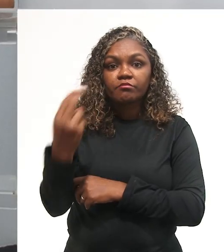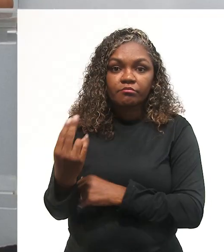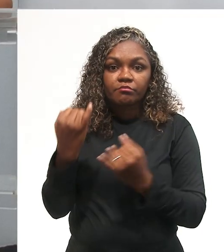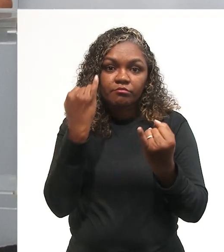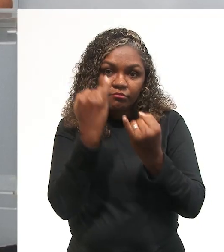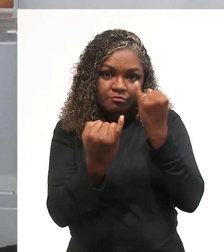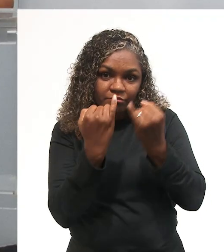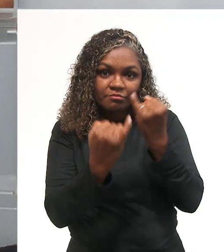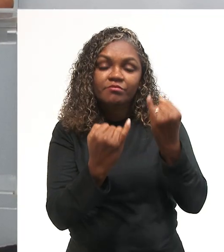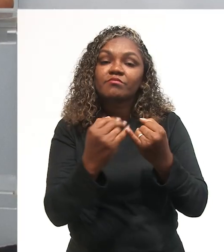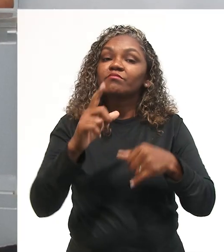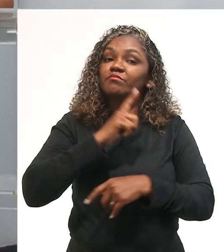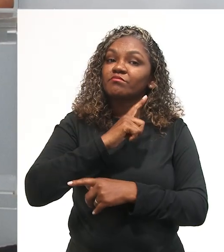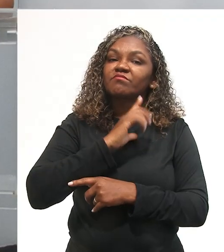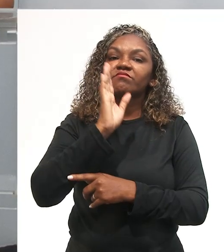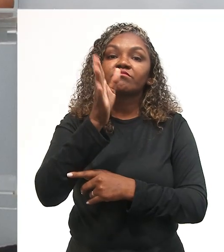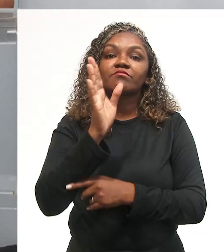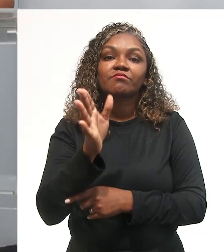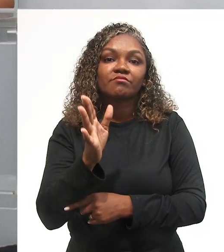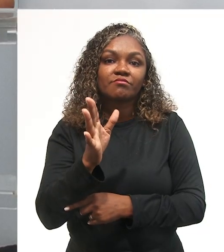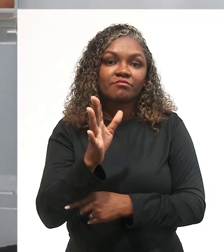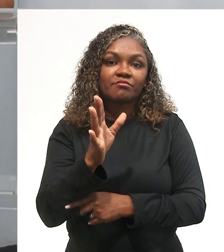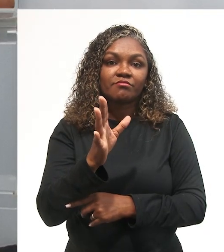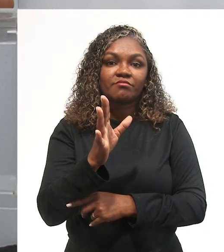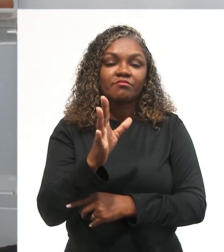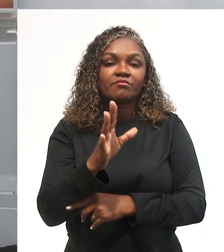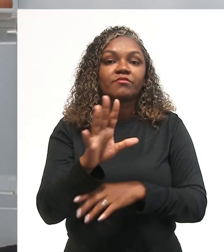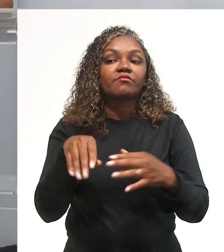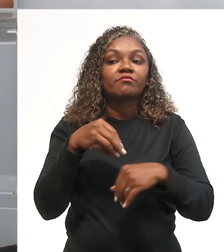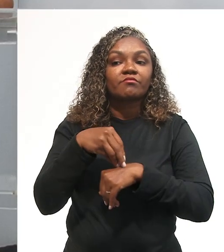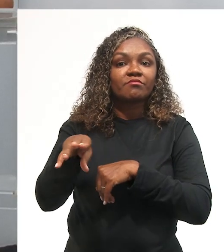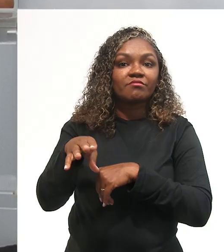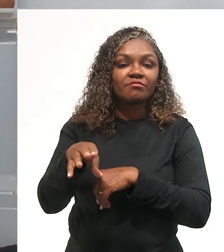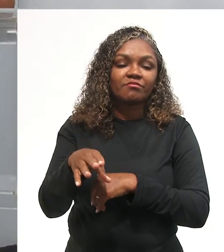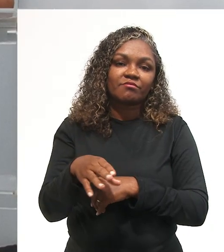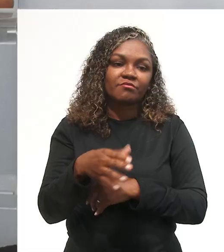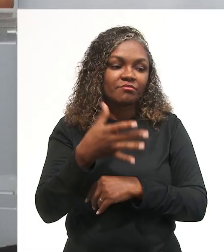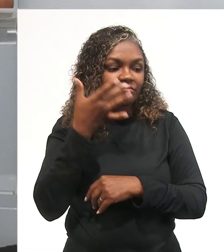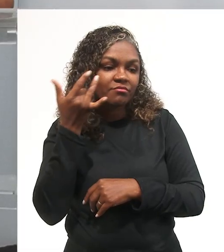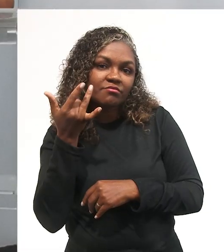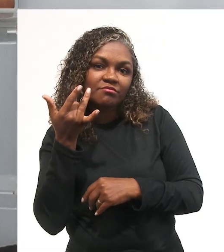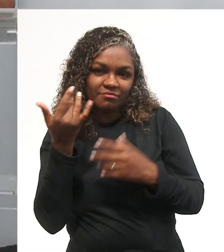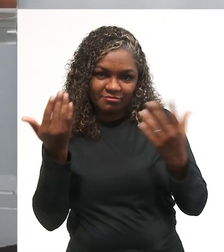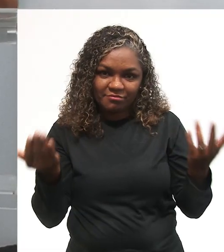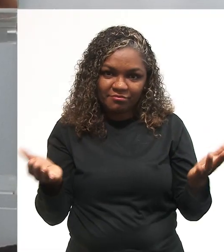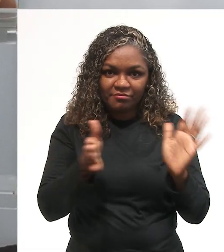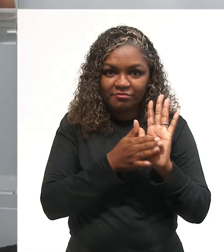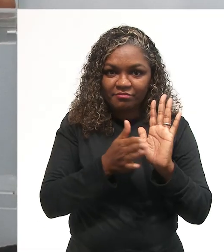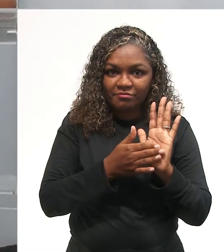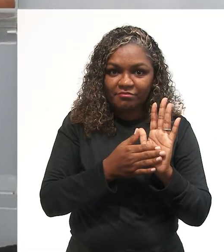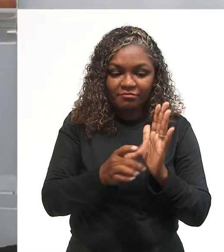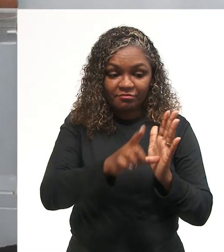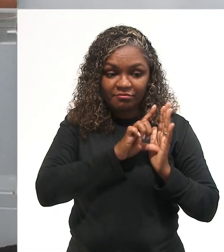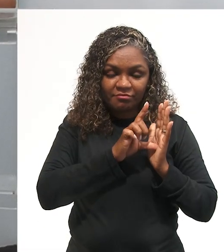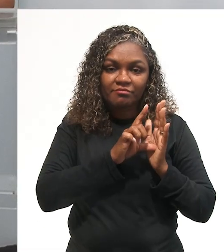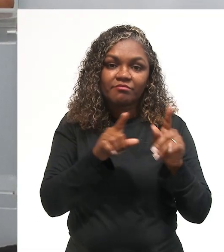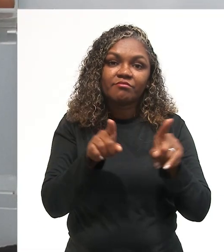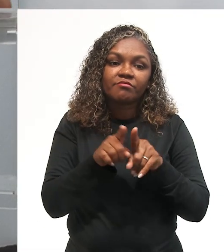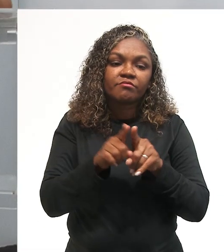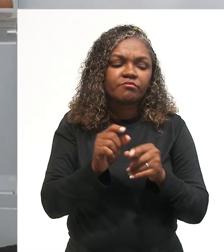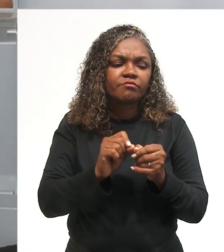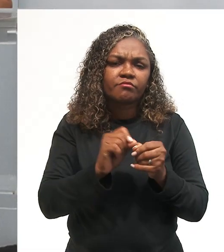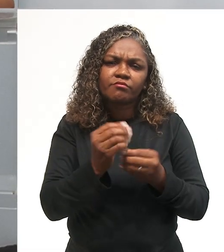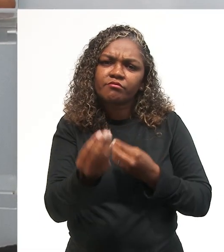já tenham aí também um direcionamento em relação a propostas anteriores e o que